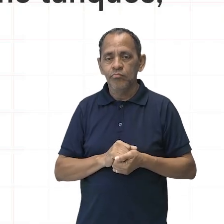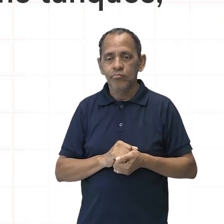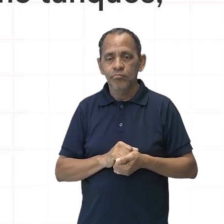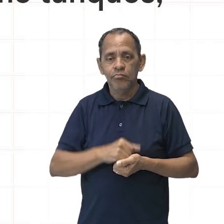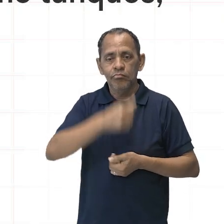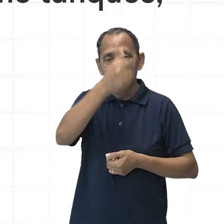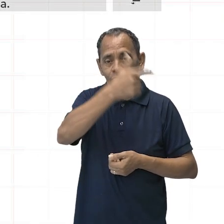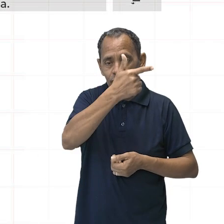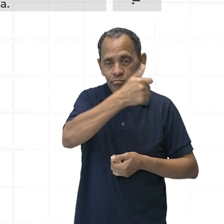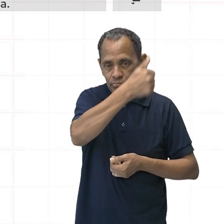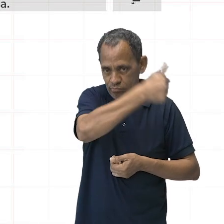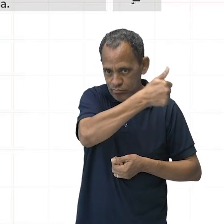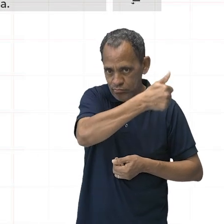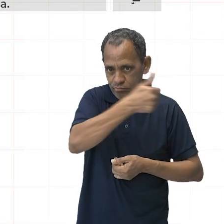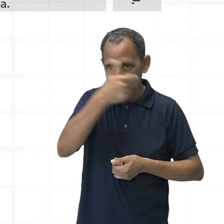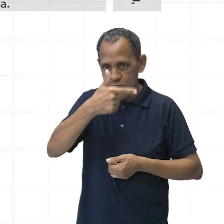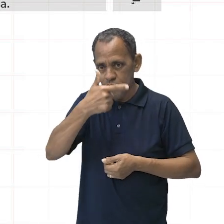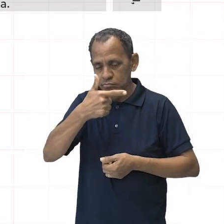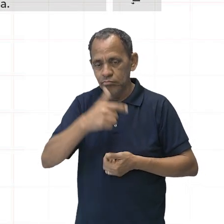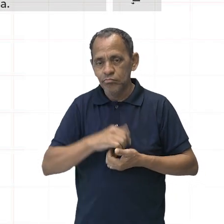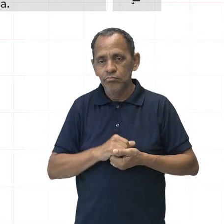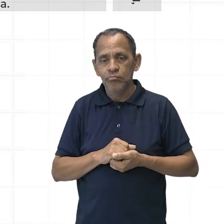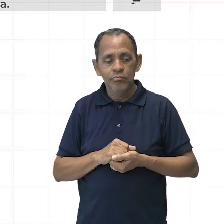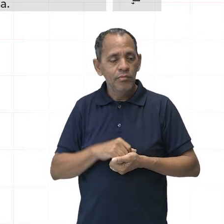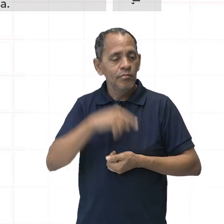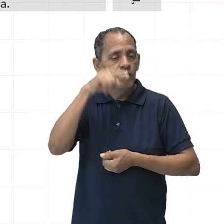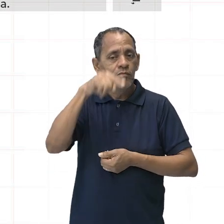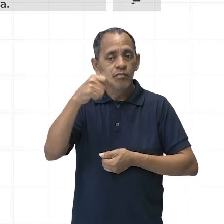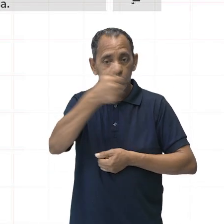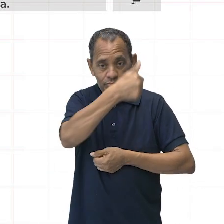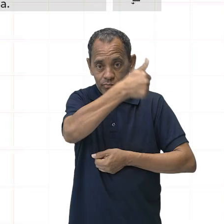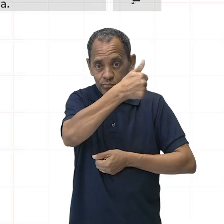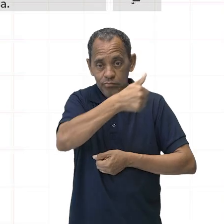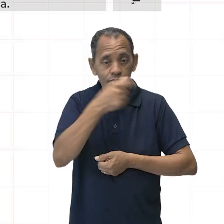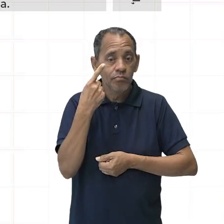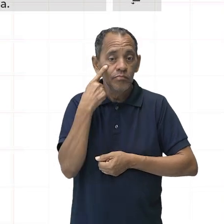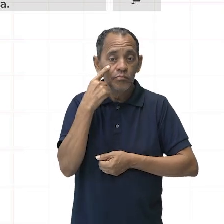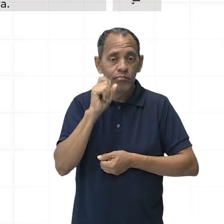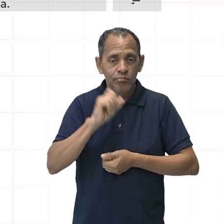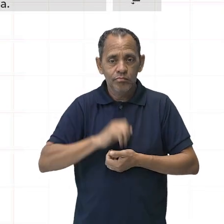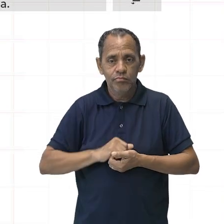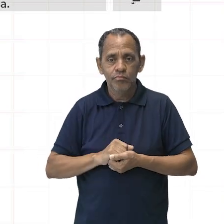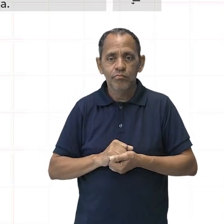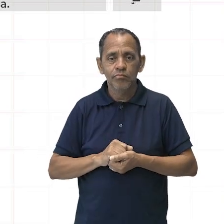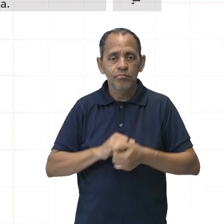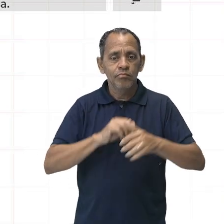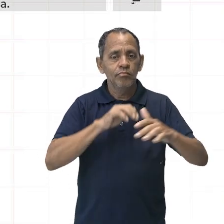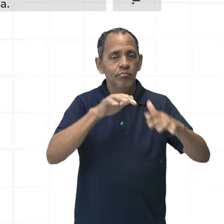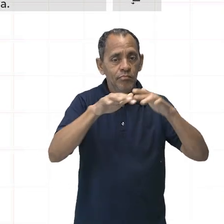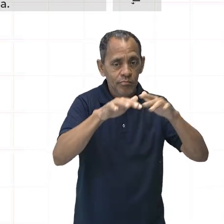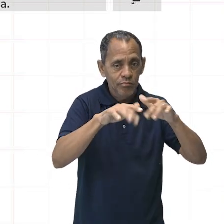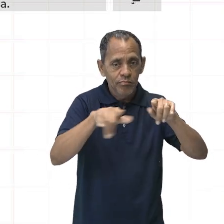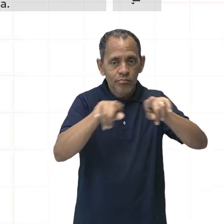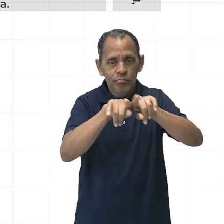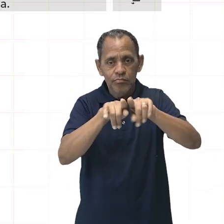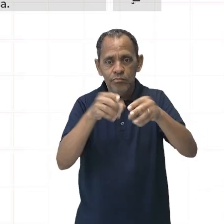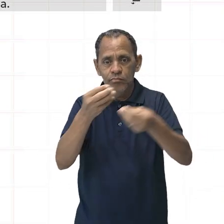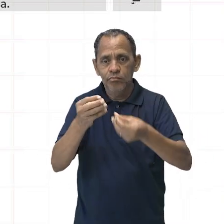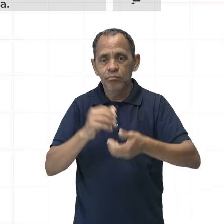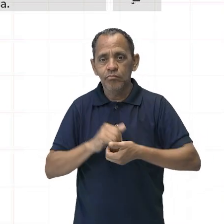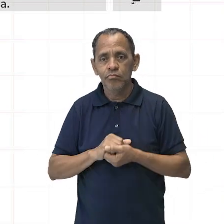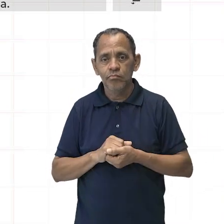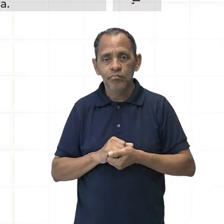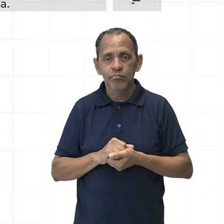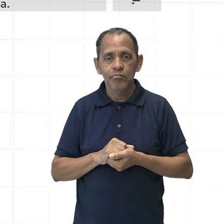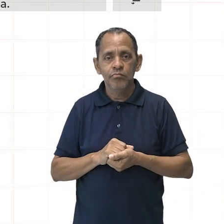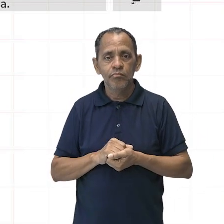as características da guerra de movimento? Vamos observar a questão da mobilidade, certo? Guerra de